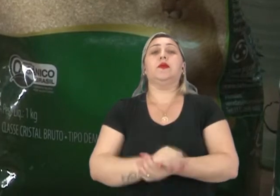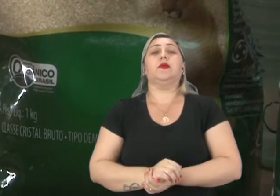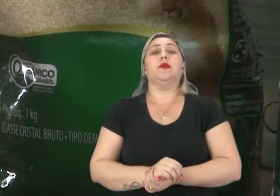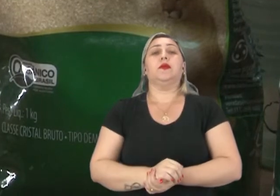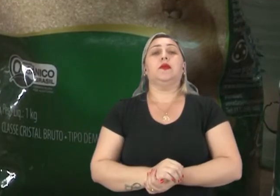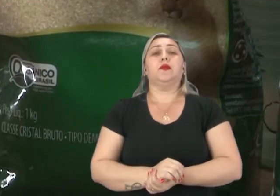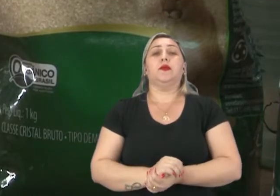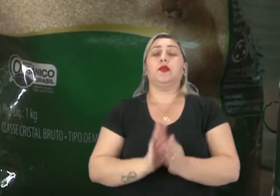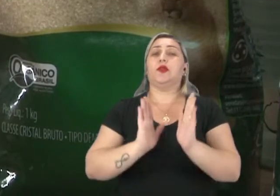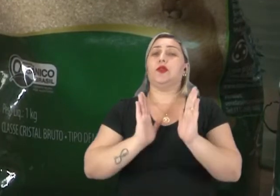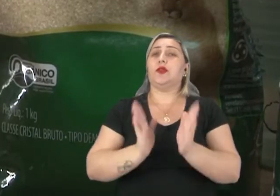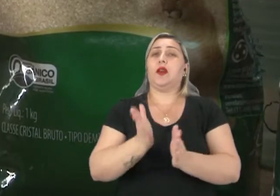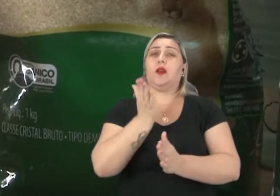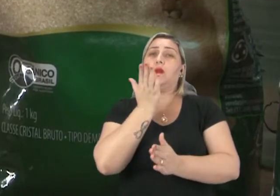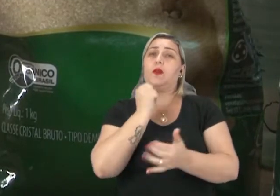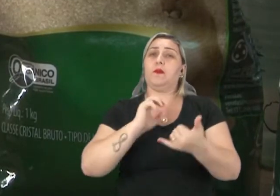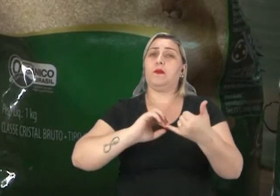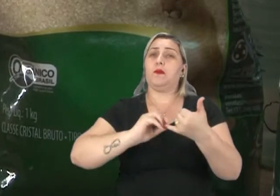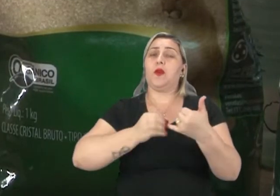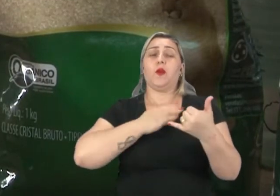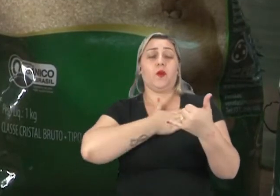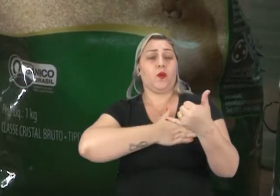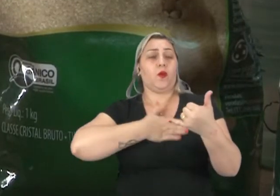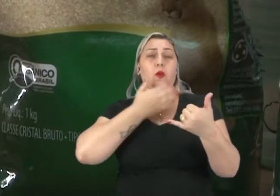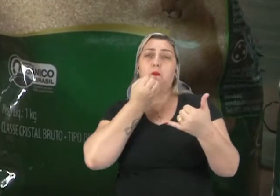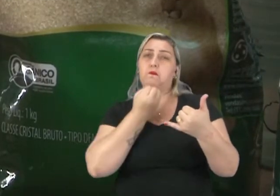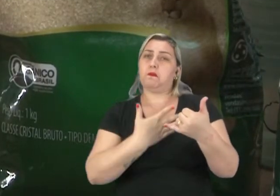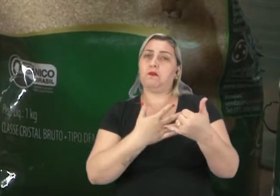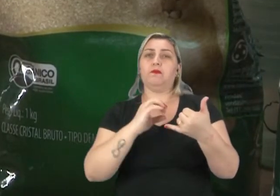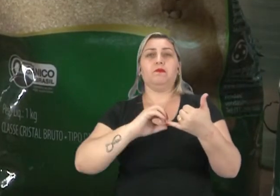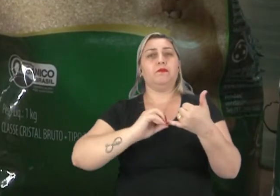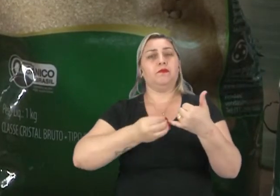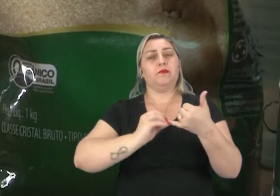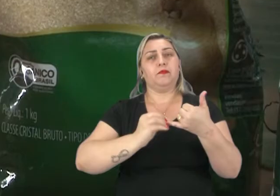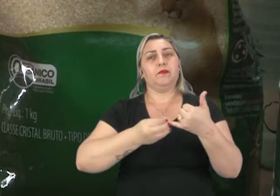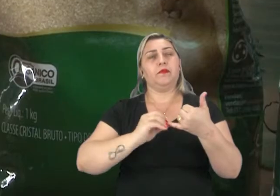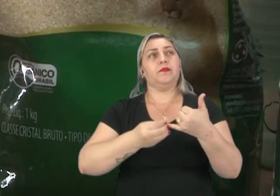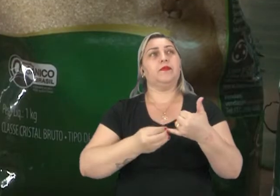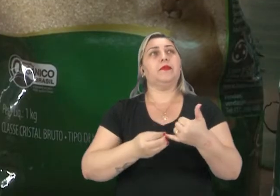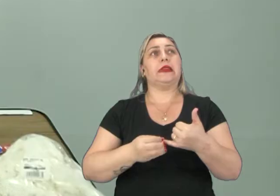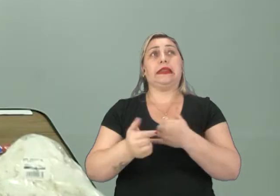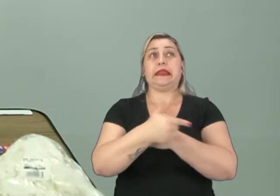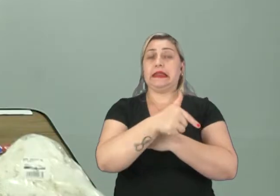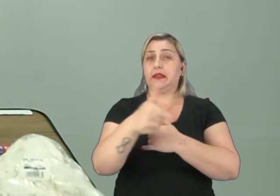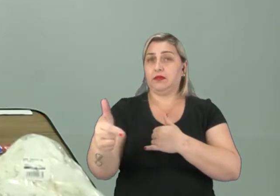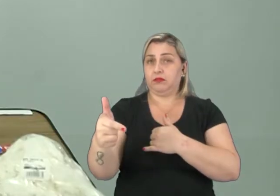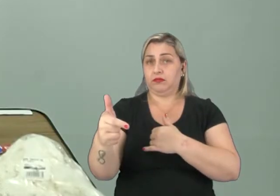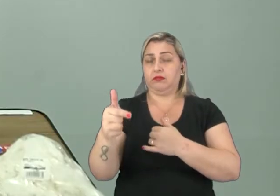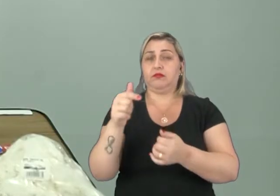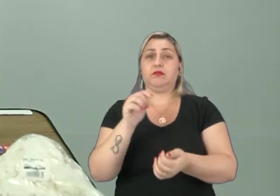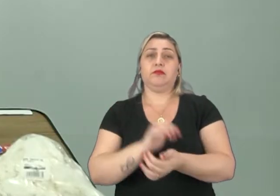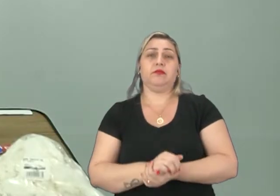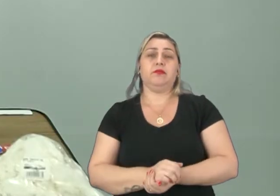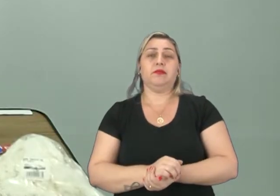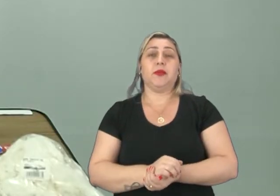Todo mundo come feijão, né? Gosta de um bom feijão. E o feijão, ele não tem